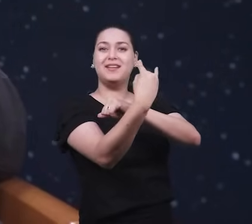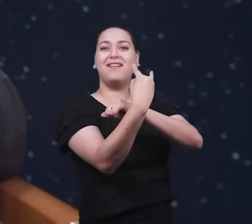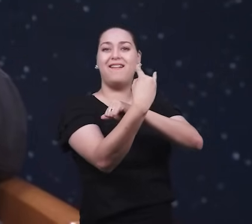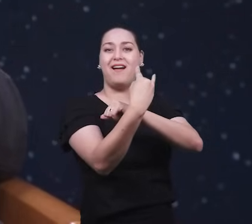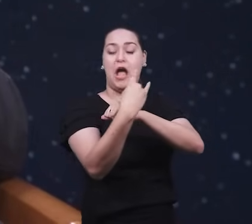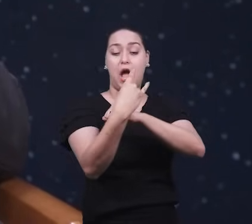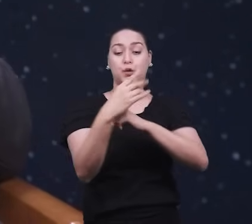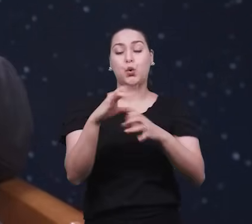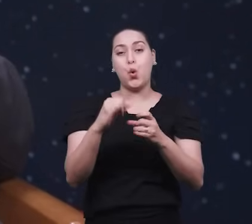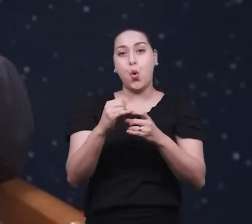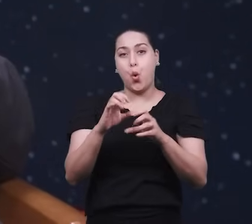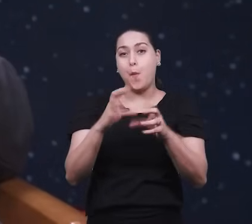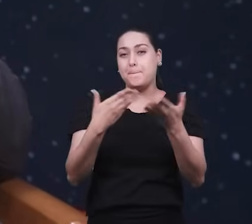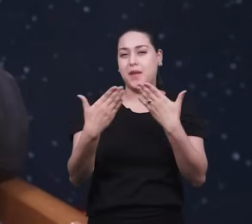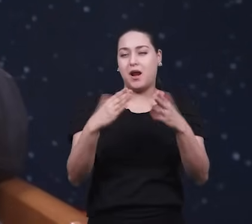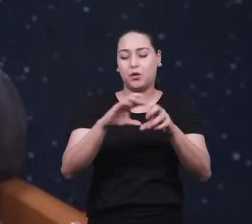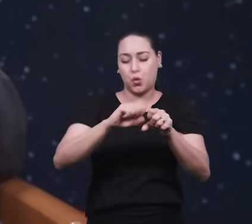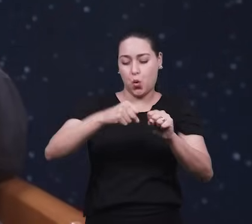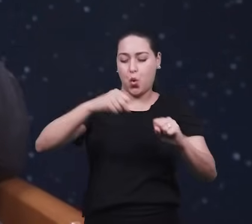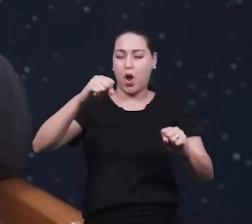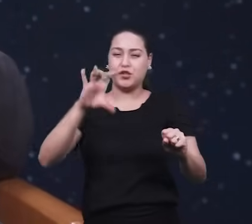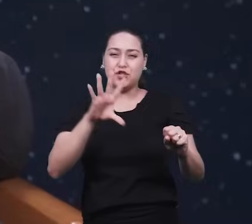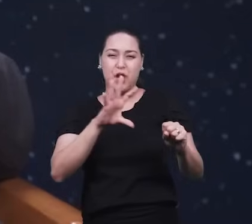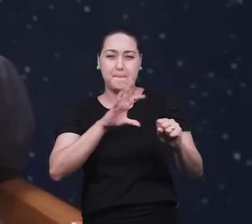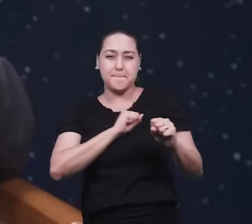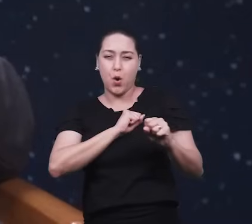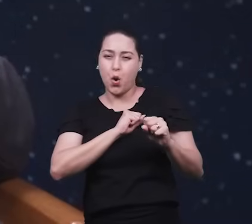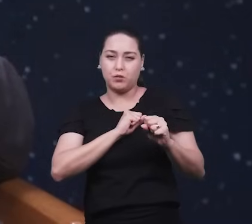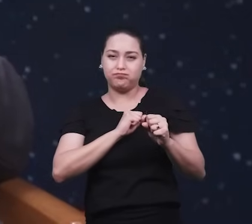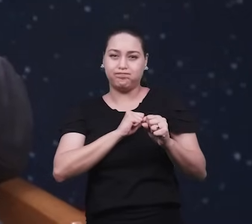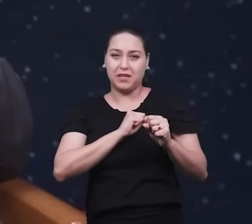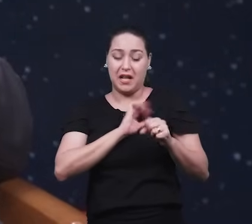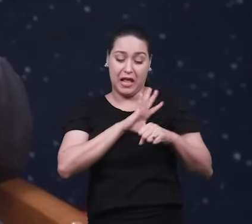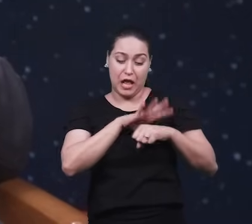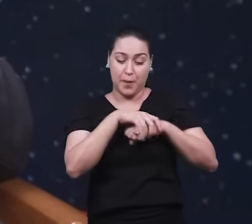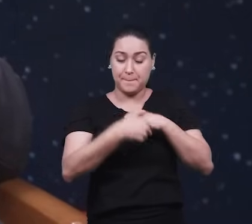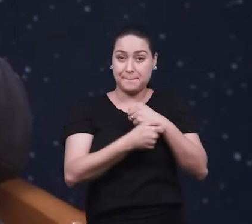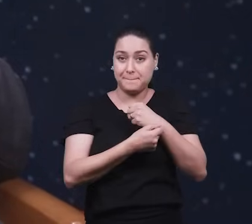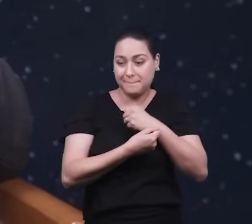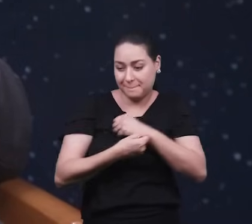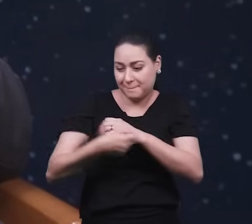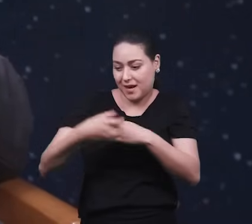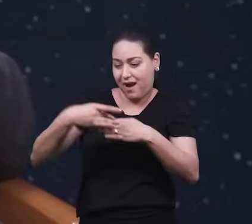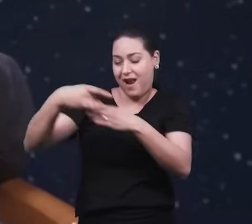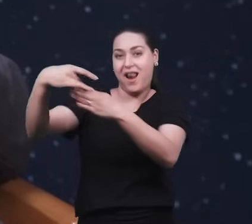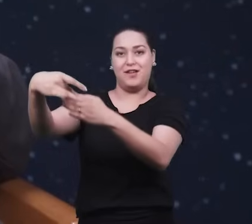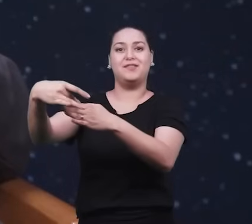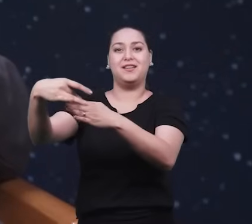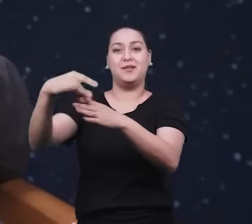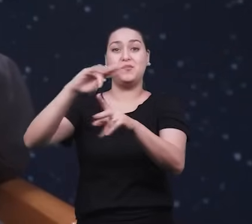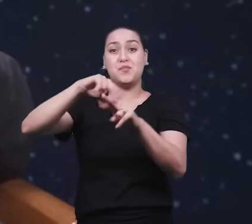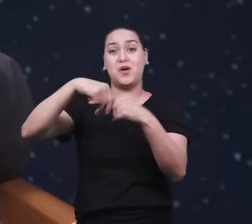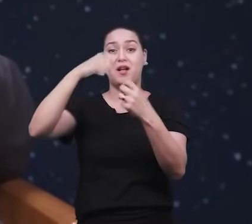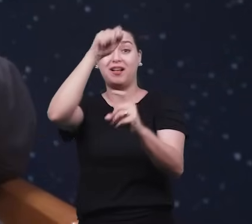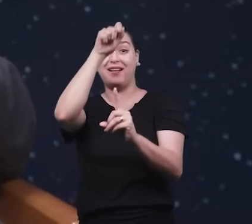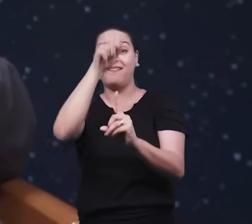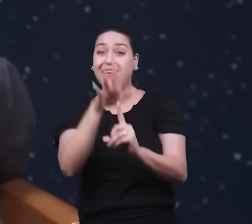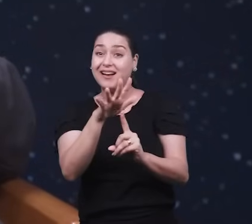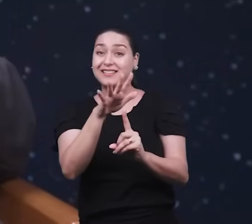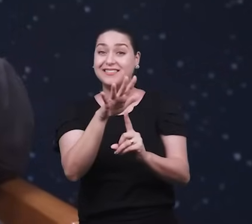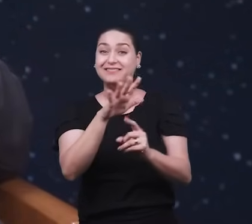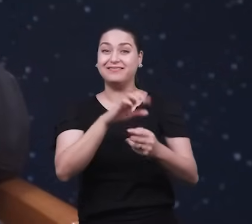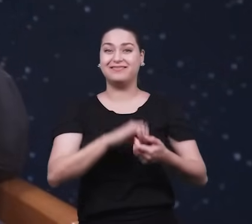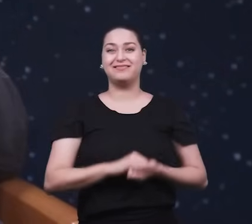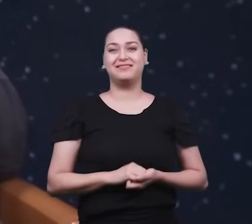vos atrairei com cordas de amor, né? Então nós fomos levados. E a partir do momento que nós fomos levados, porque isso veio pela